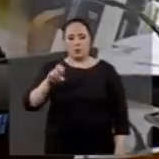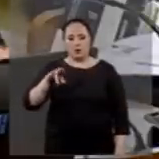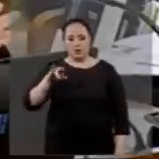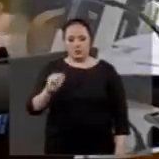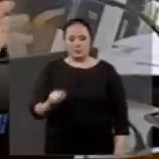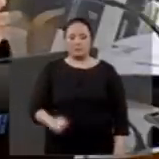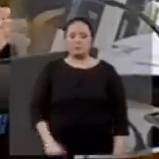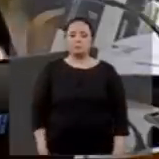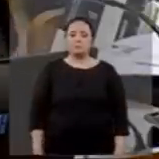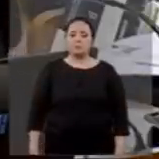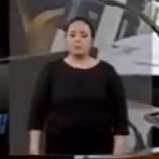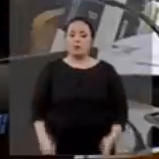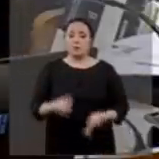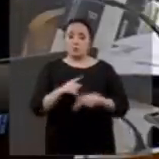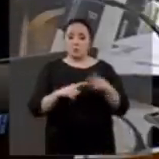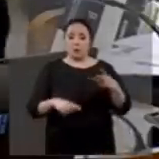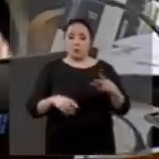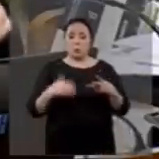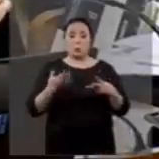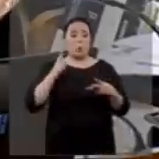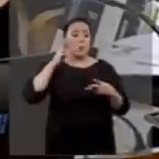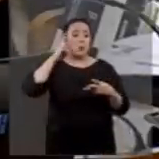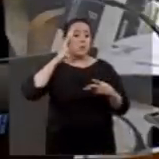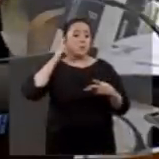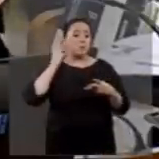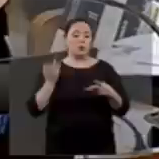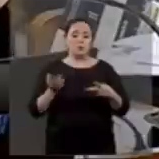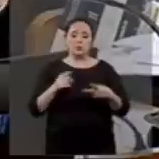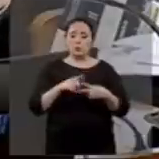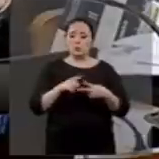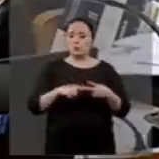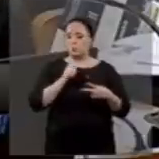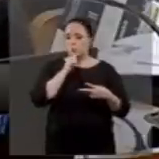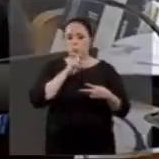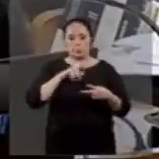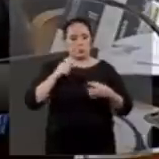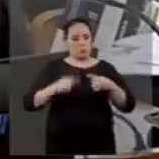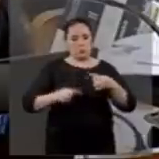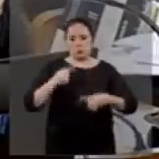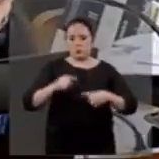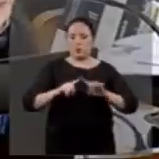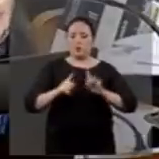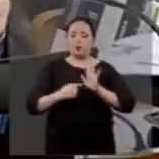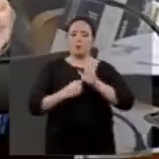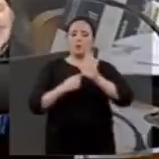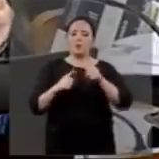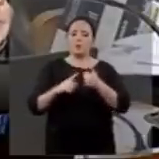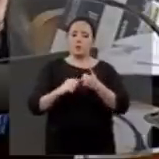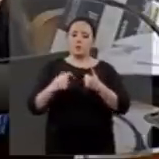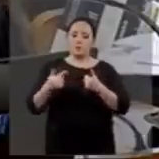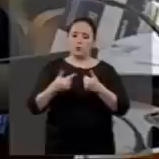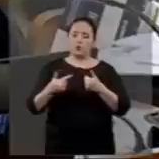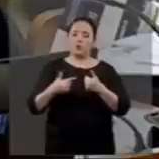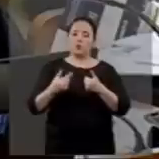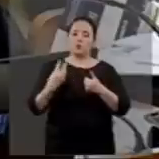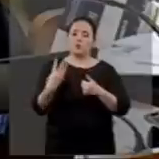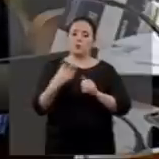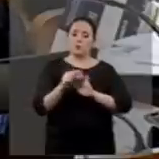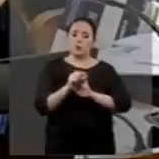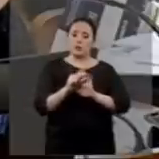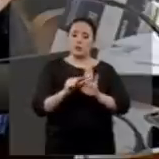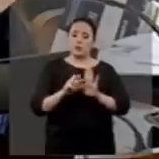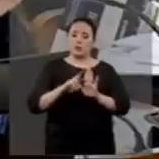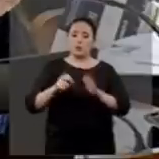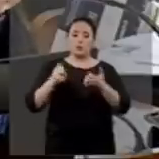hipóteses? Duas não discutidas na apresentação, mas que demonstram que o artigo 2º nos seus três incisos não